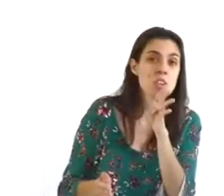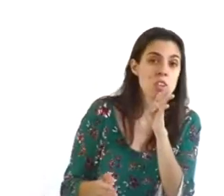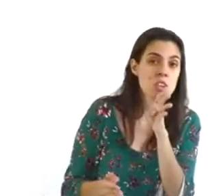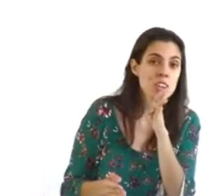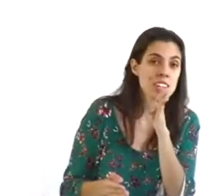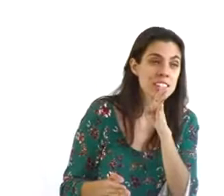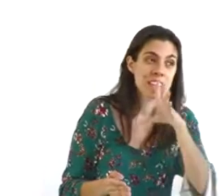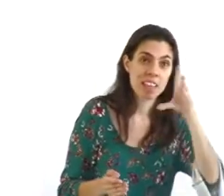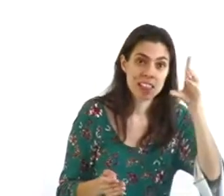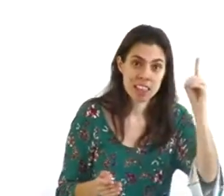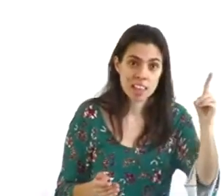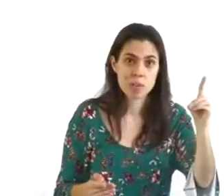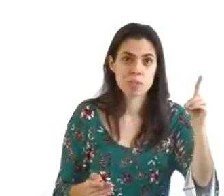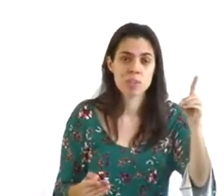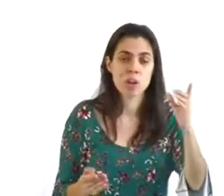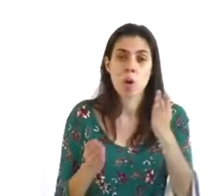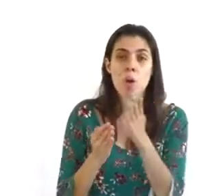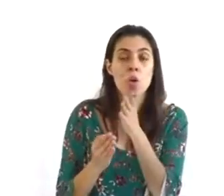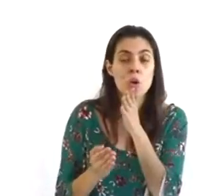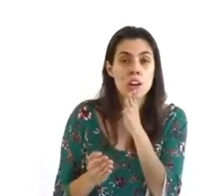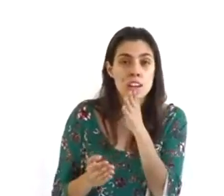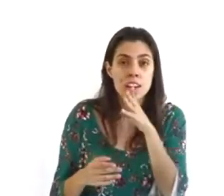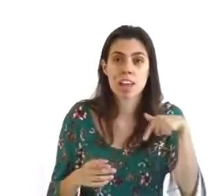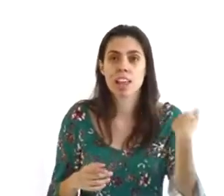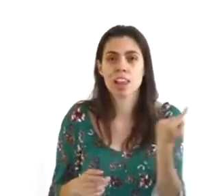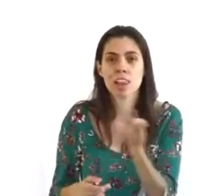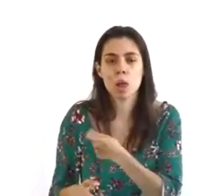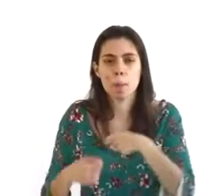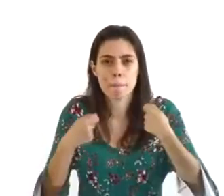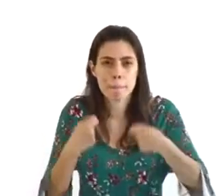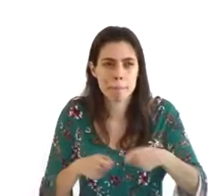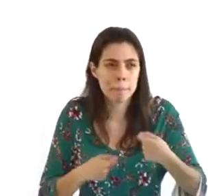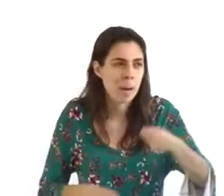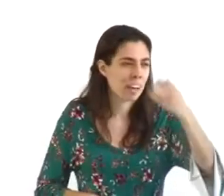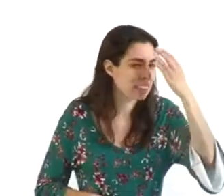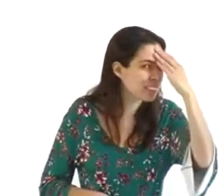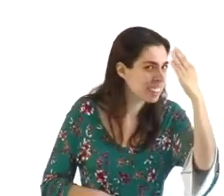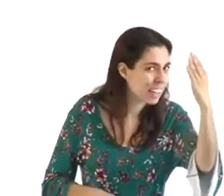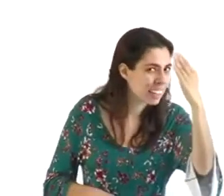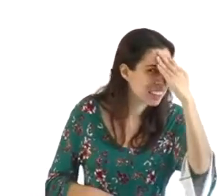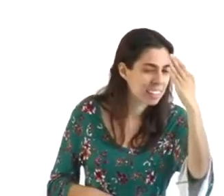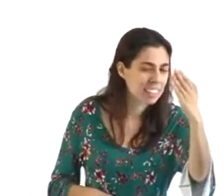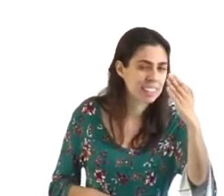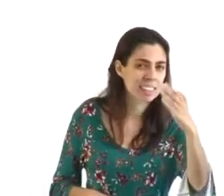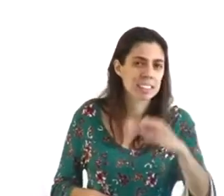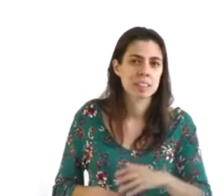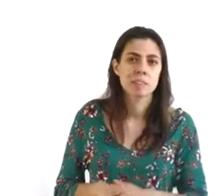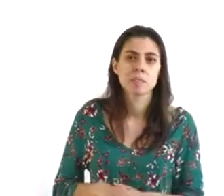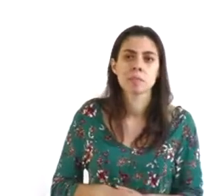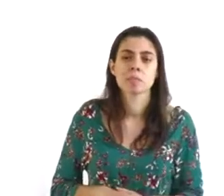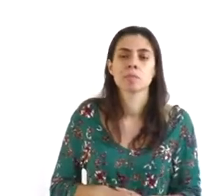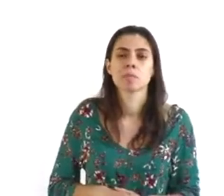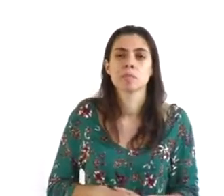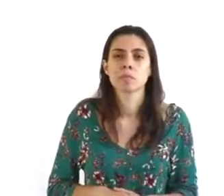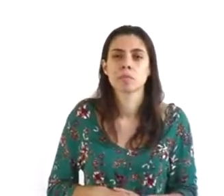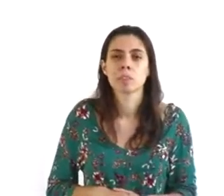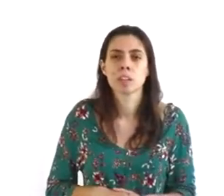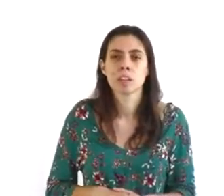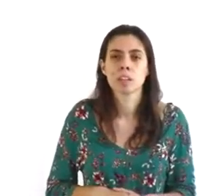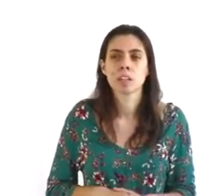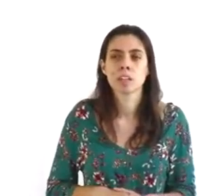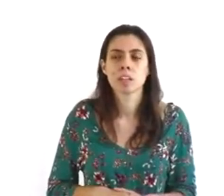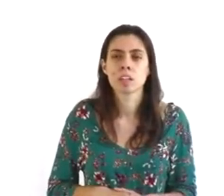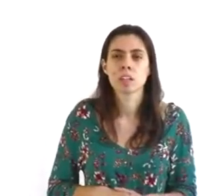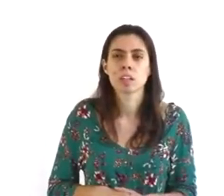nós devemos em tudo dar graças, diante de um período difícil que eles viveram, e depois de um tempo em que eles tiveram uma safra